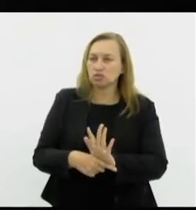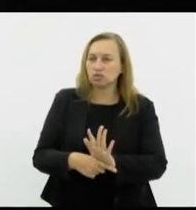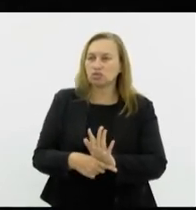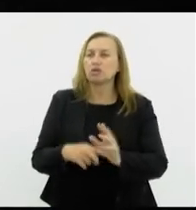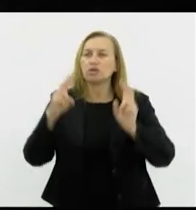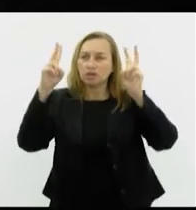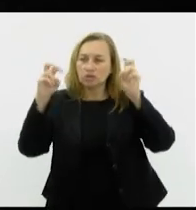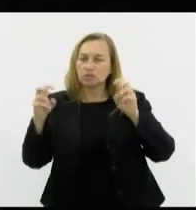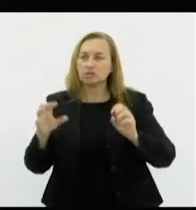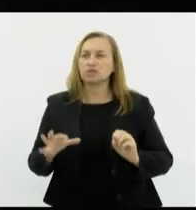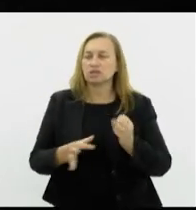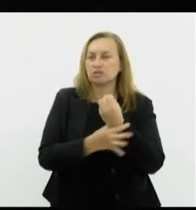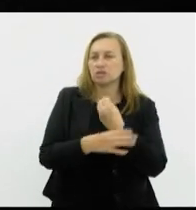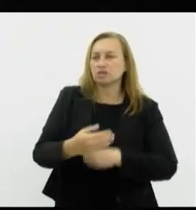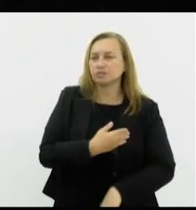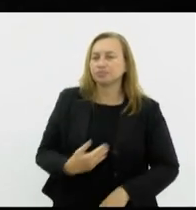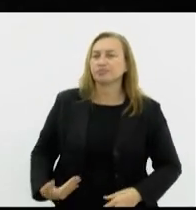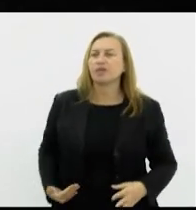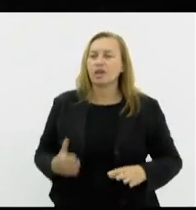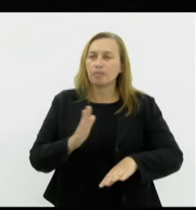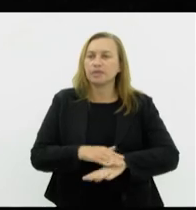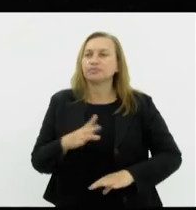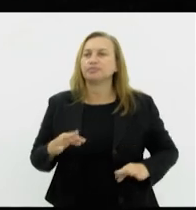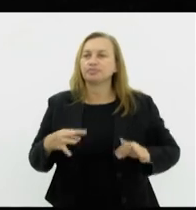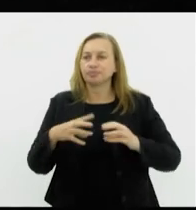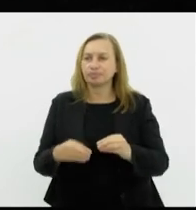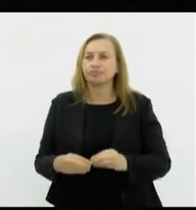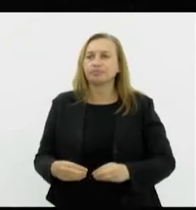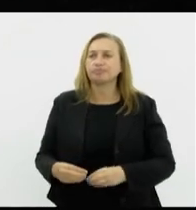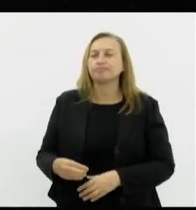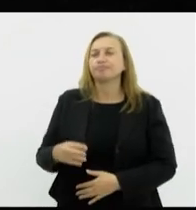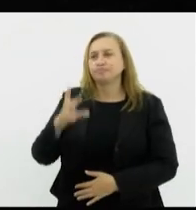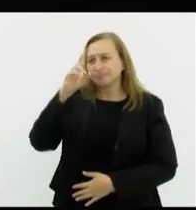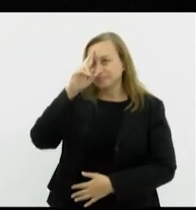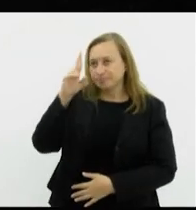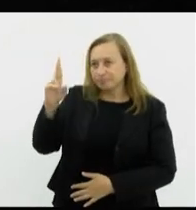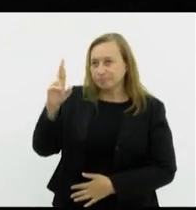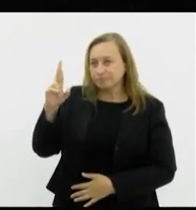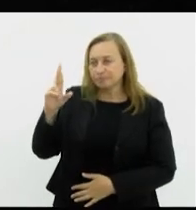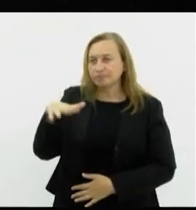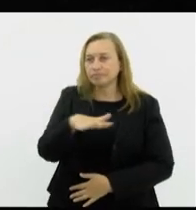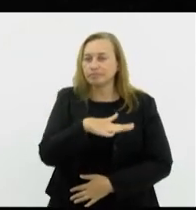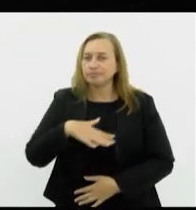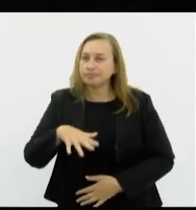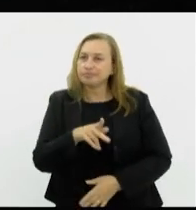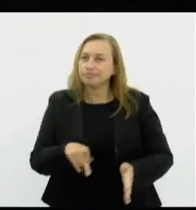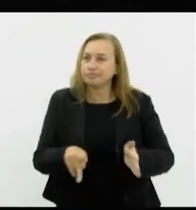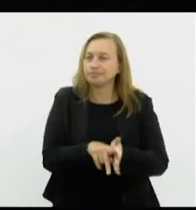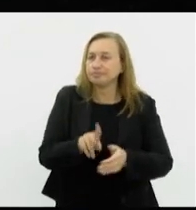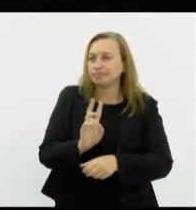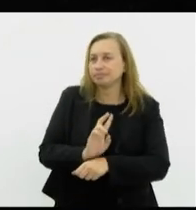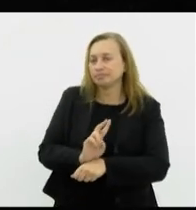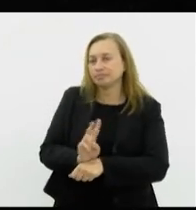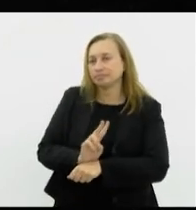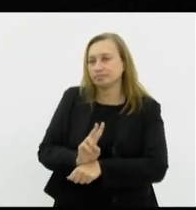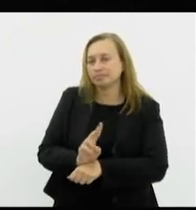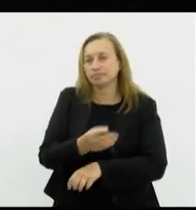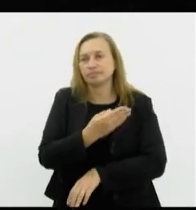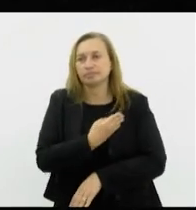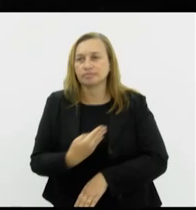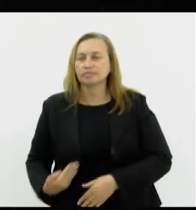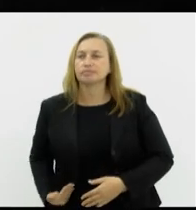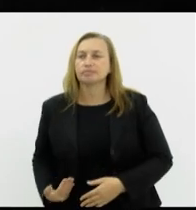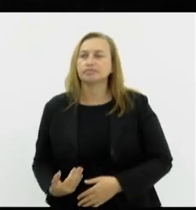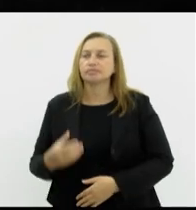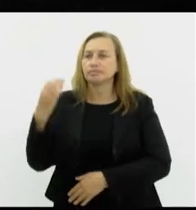questão da segurança pública. E mais do que isso, Vossa Excelência, que é da área de segurança pública, a municipalidade, a